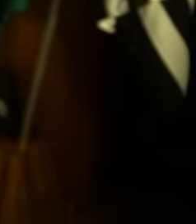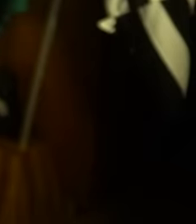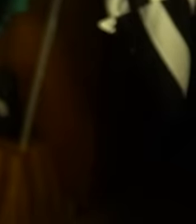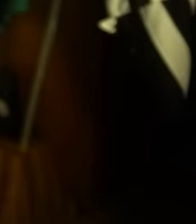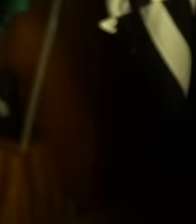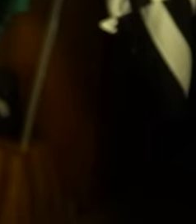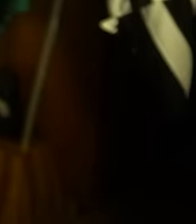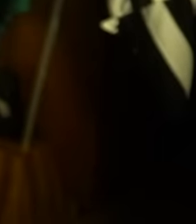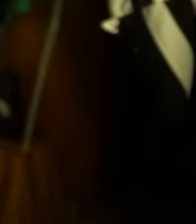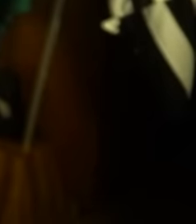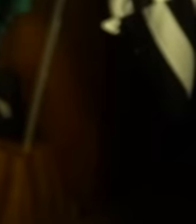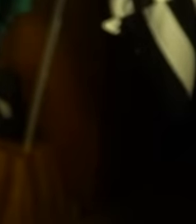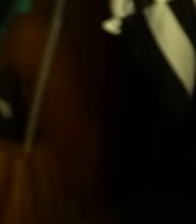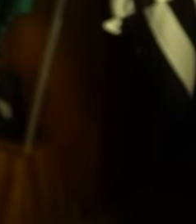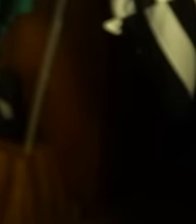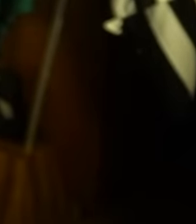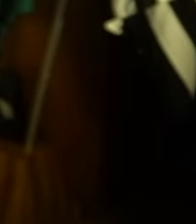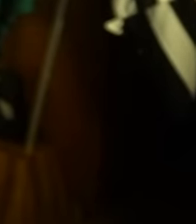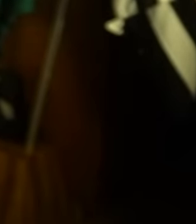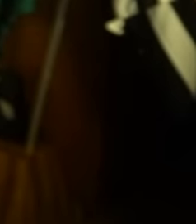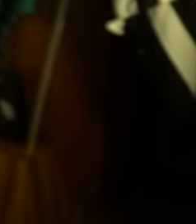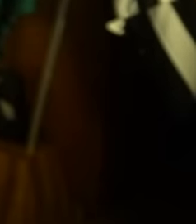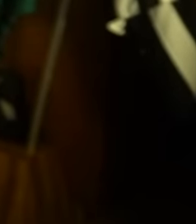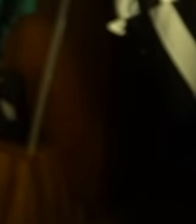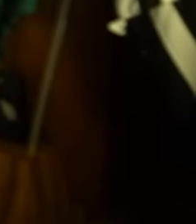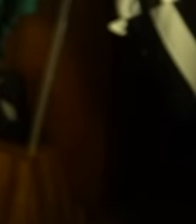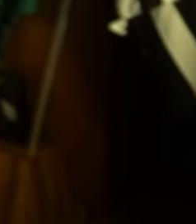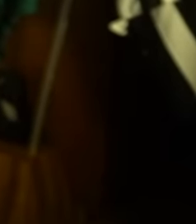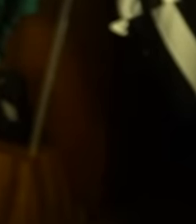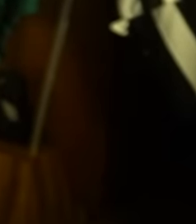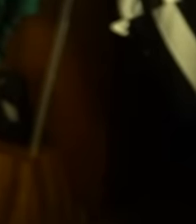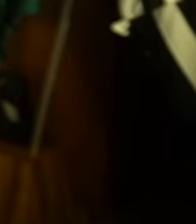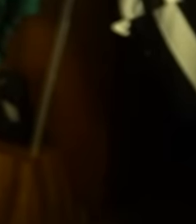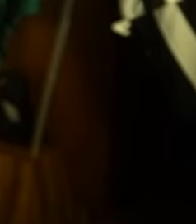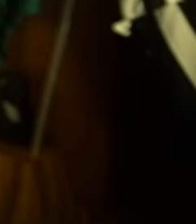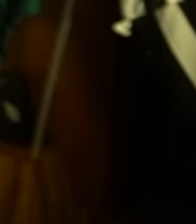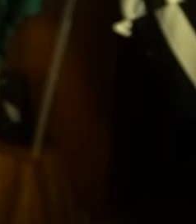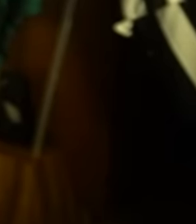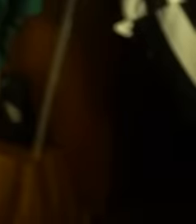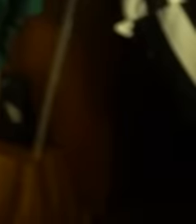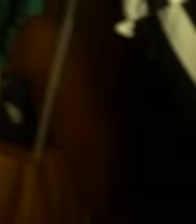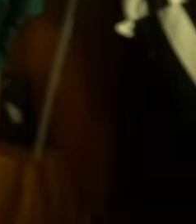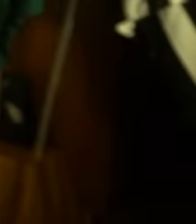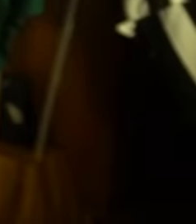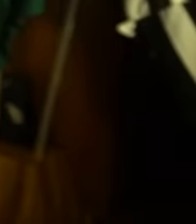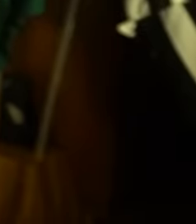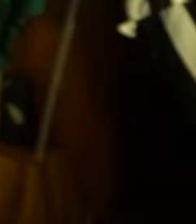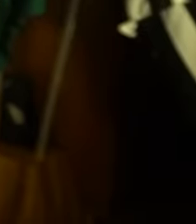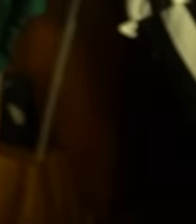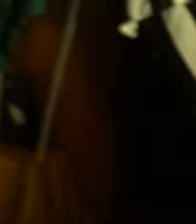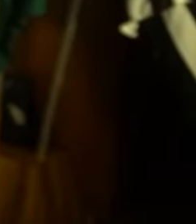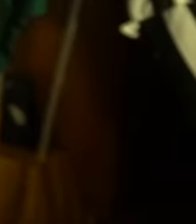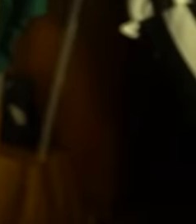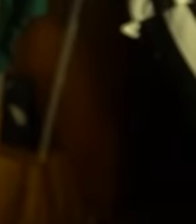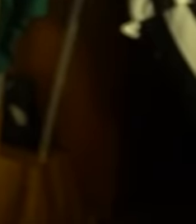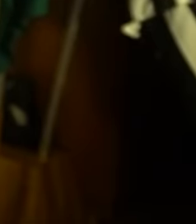preso preventivamente. Mas, no final das contas, se ele for condenado, né, e considerado uma pessoa inimputável por causa da sua